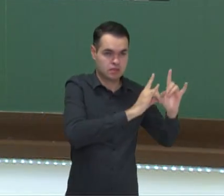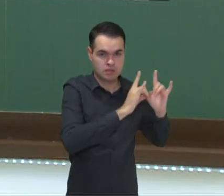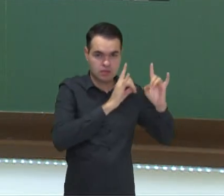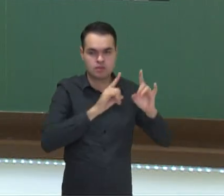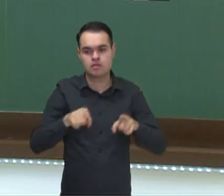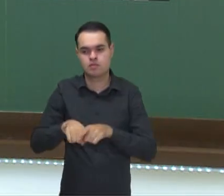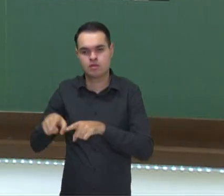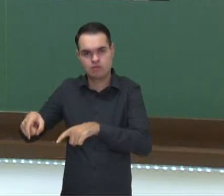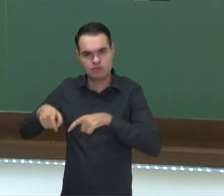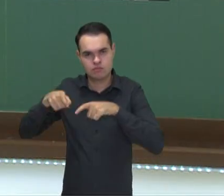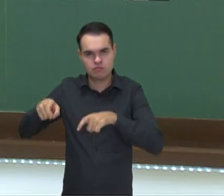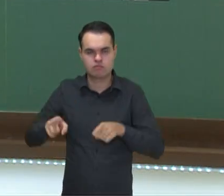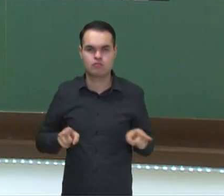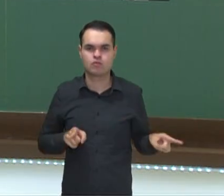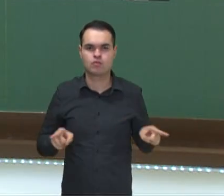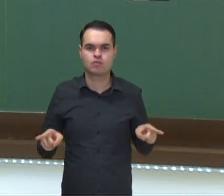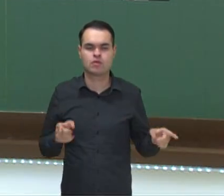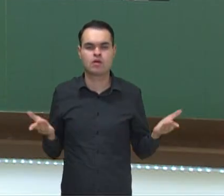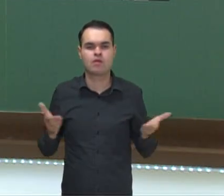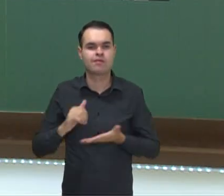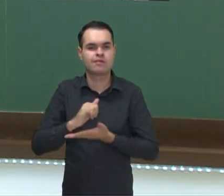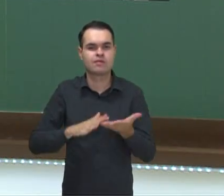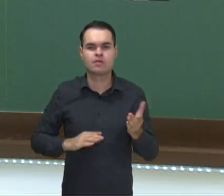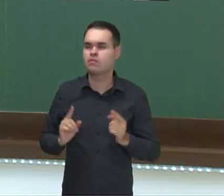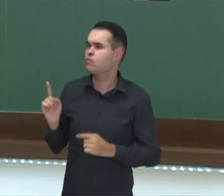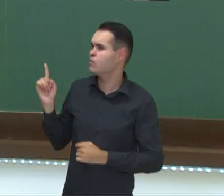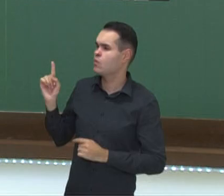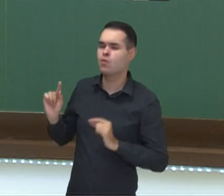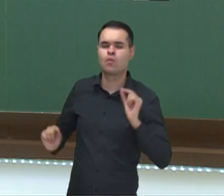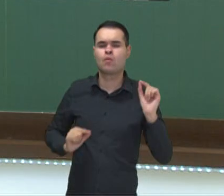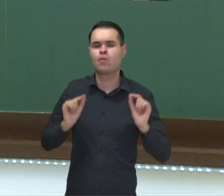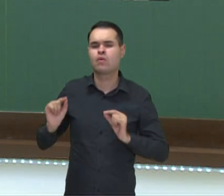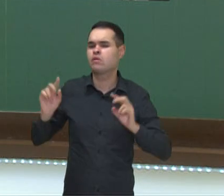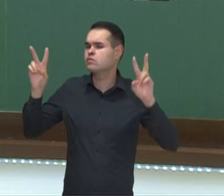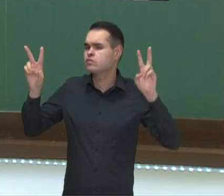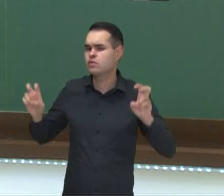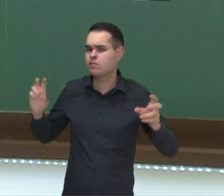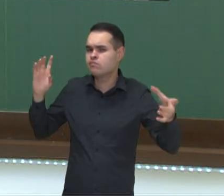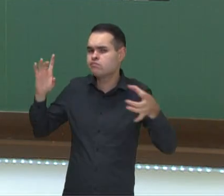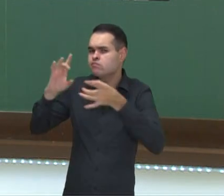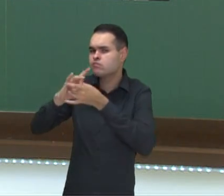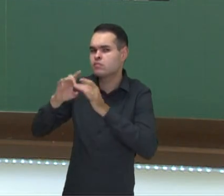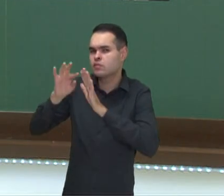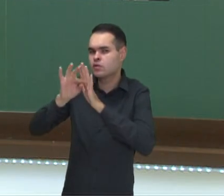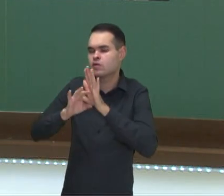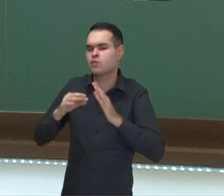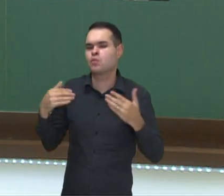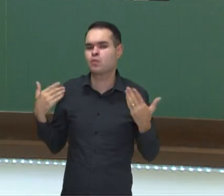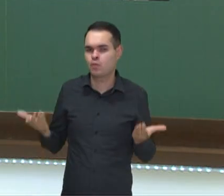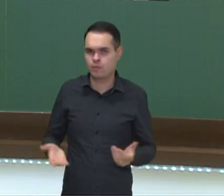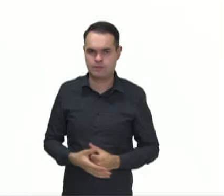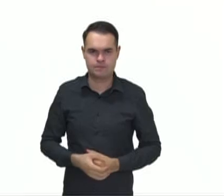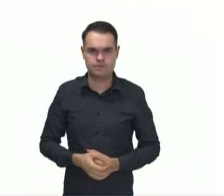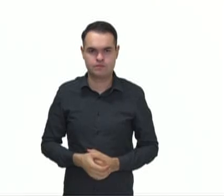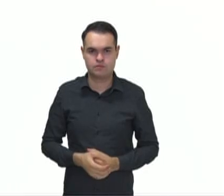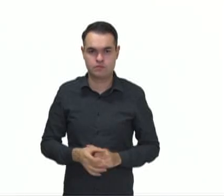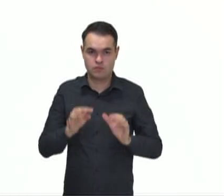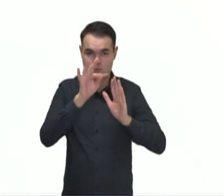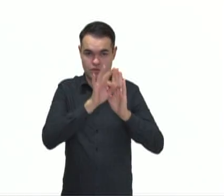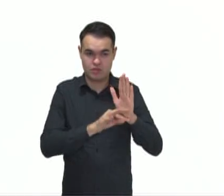E já temos uma atividade, vamos ver o que ela quer saber sobre esse texto que encontramos ali. Esse